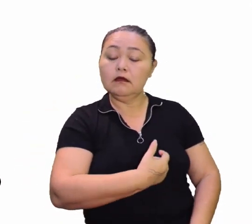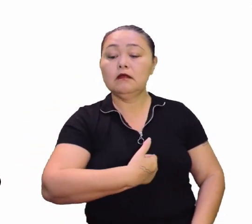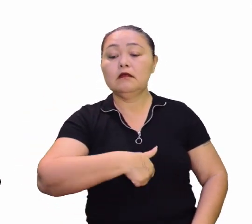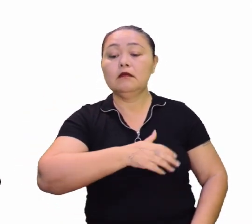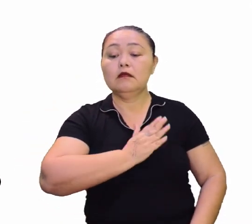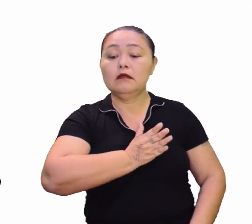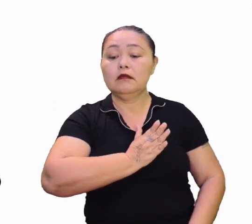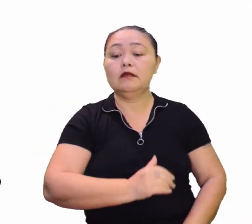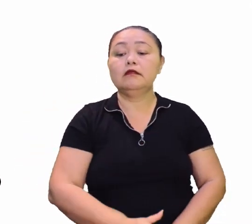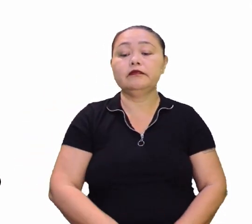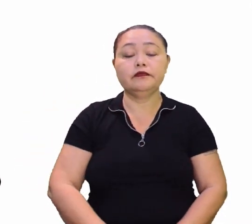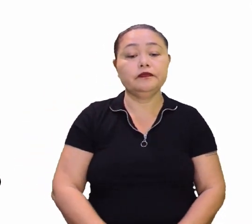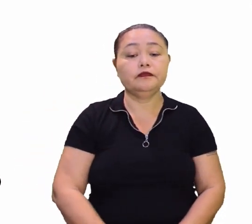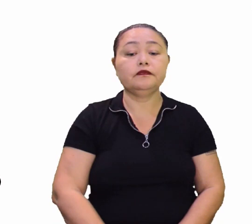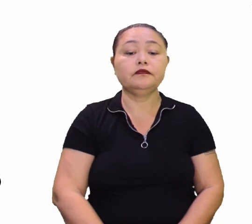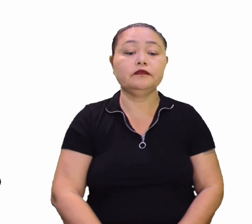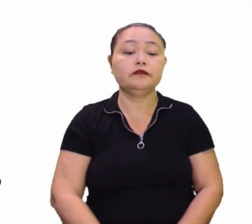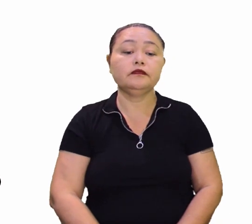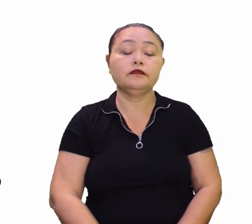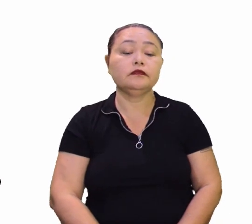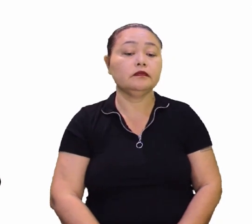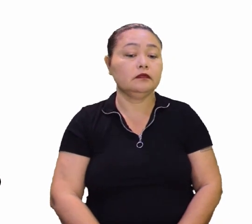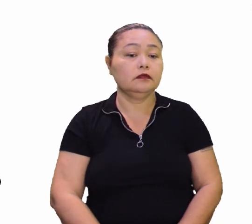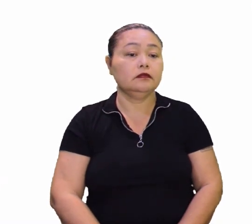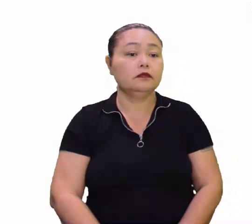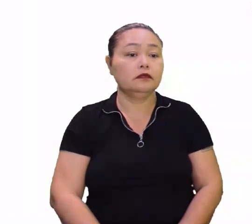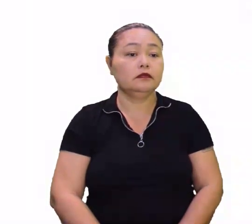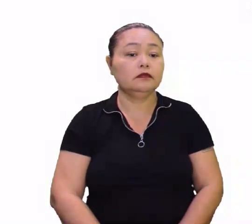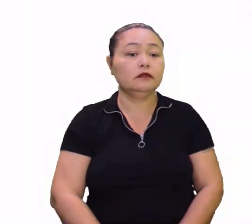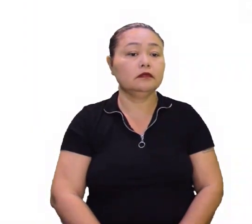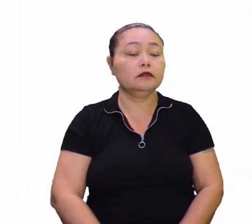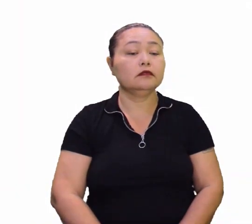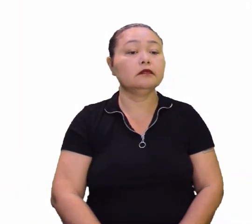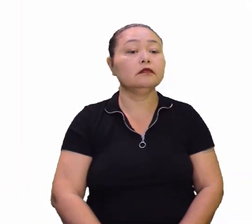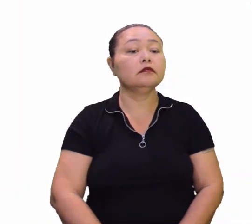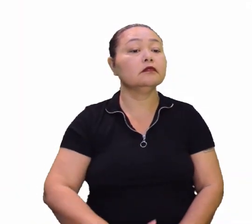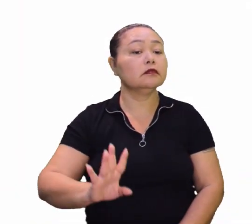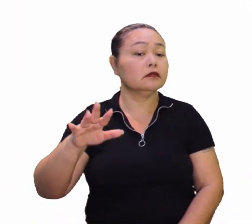Cardiovascular, coração. Exato, professor.